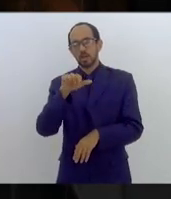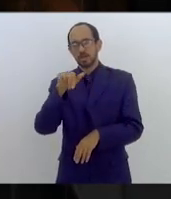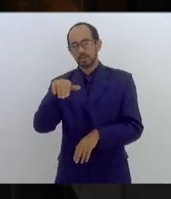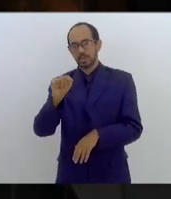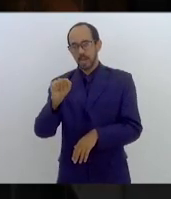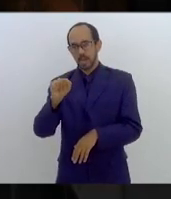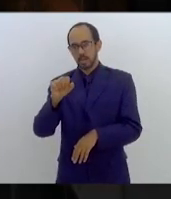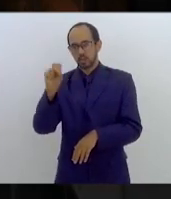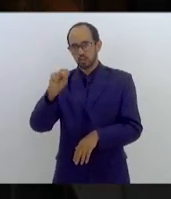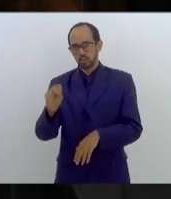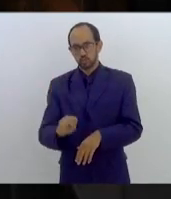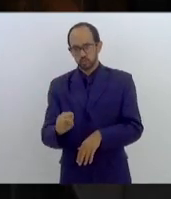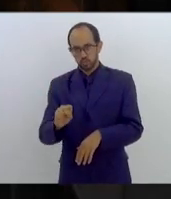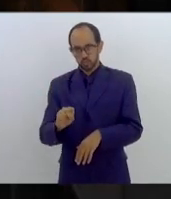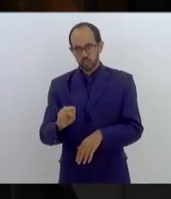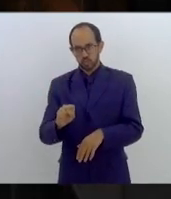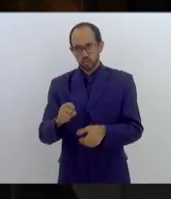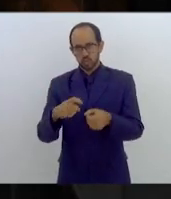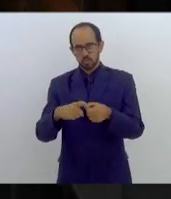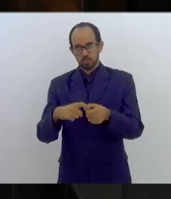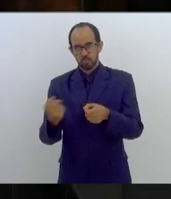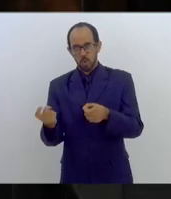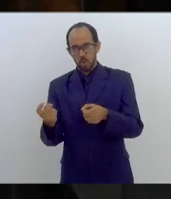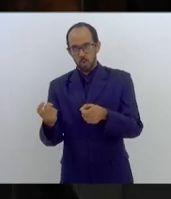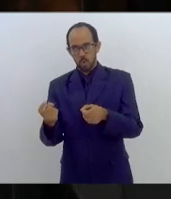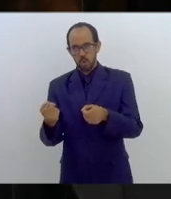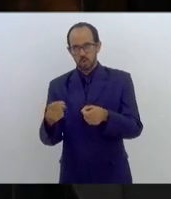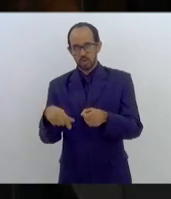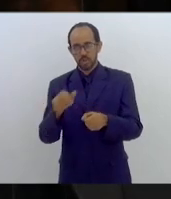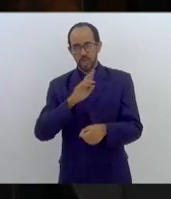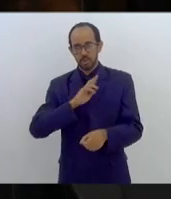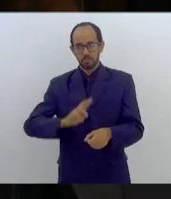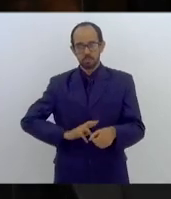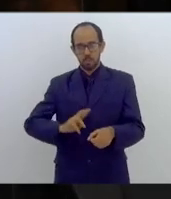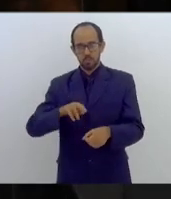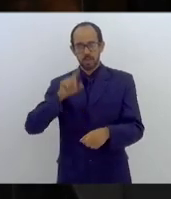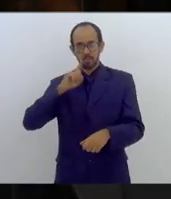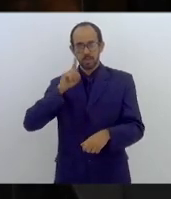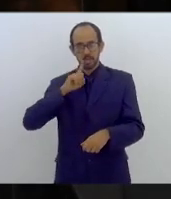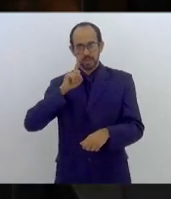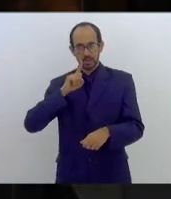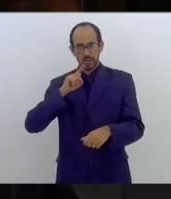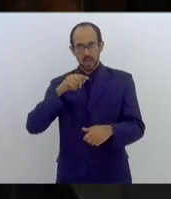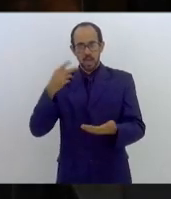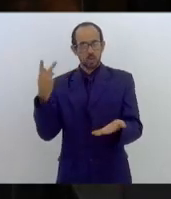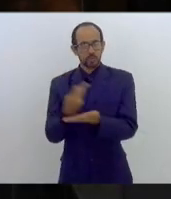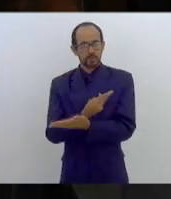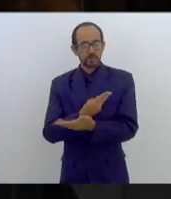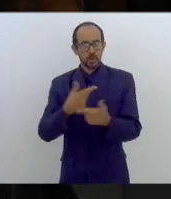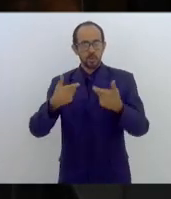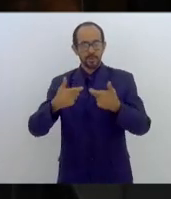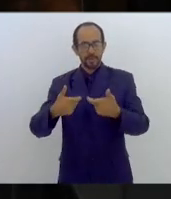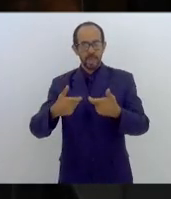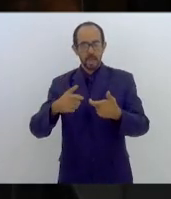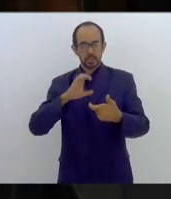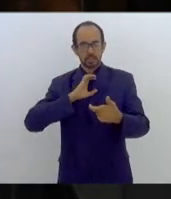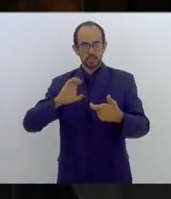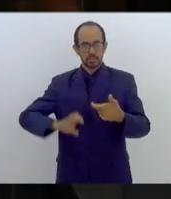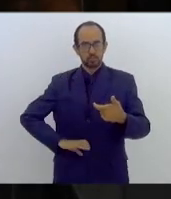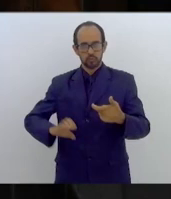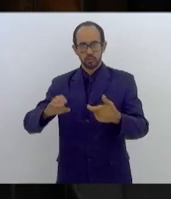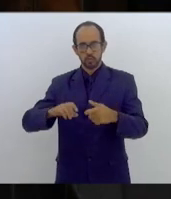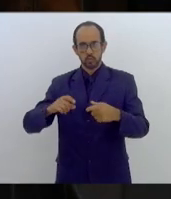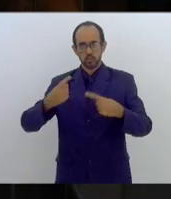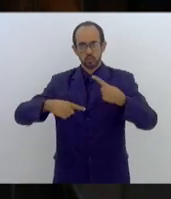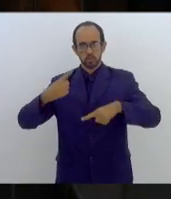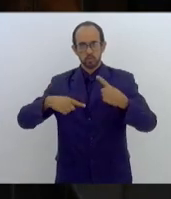americano, saiu da República Americana em dezembro de 1860. Deu guerra civil, morte e discussão de escravidão.